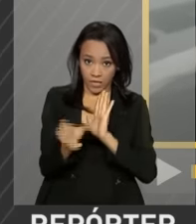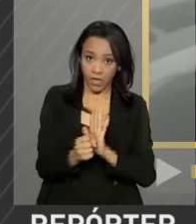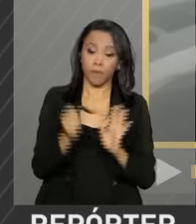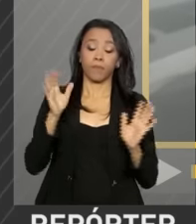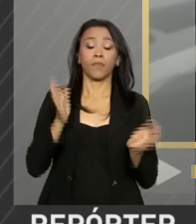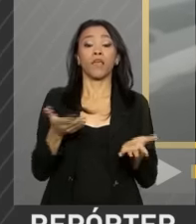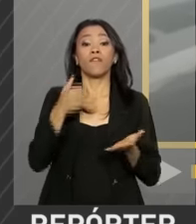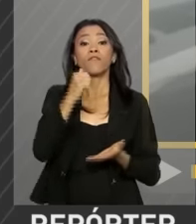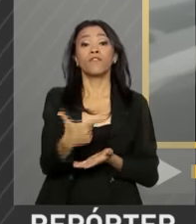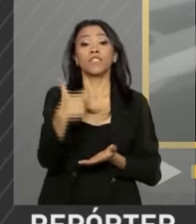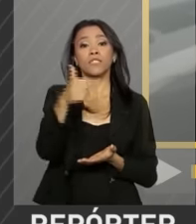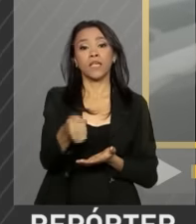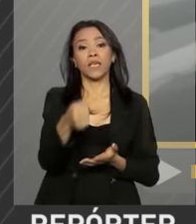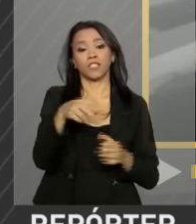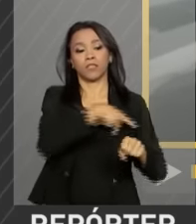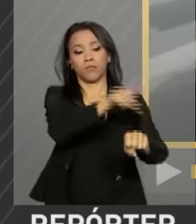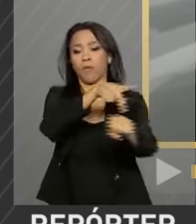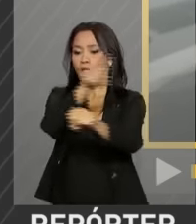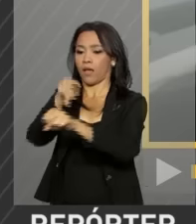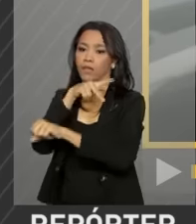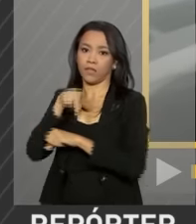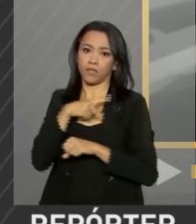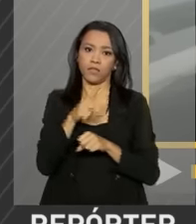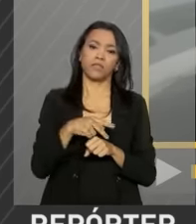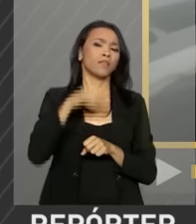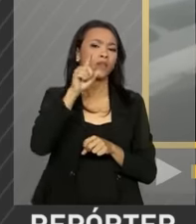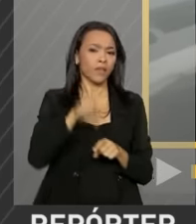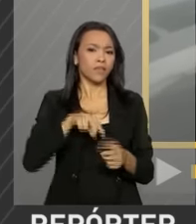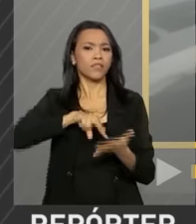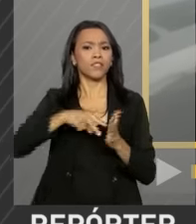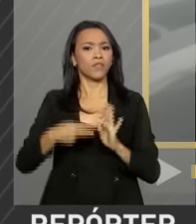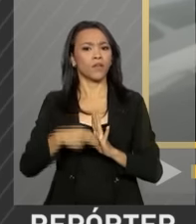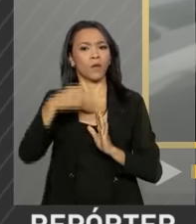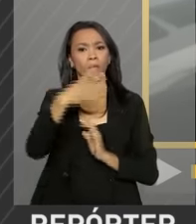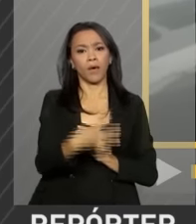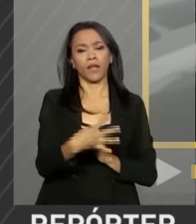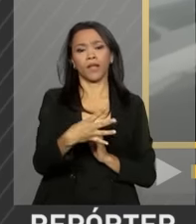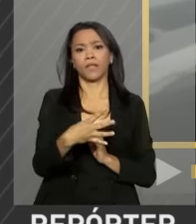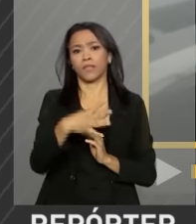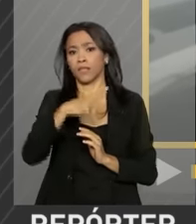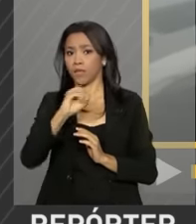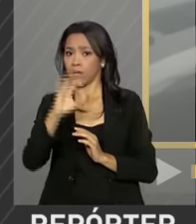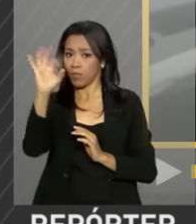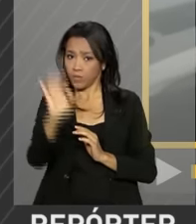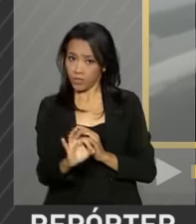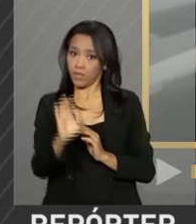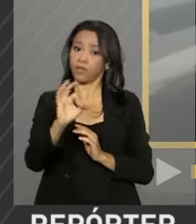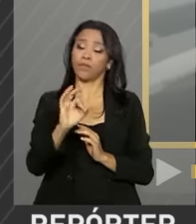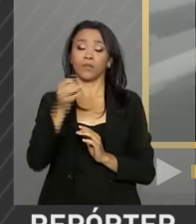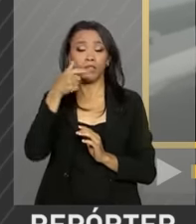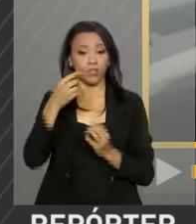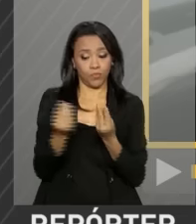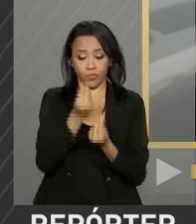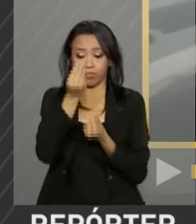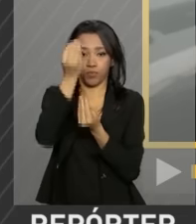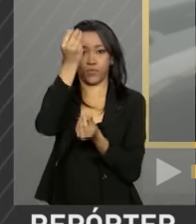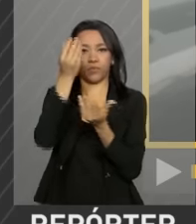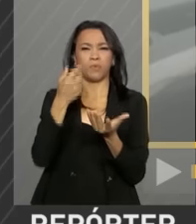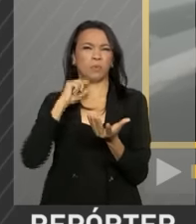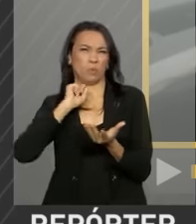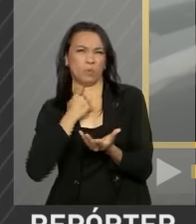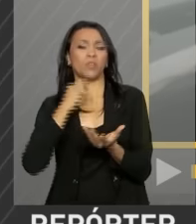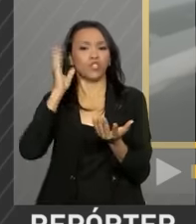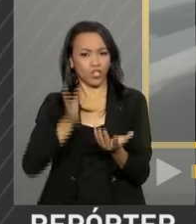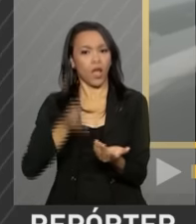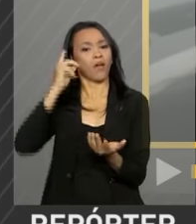27 países, que representam cerca de 40% das emissões de gases poluentes na atmosfera, já ratificaram um